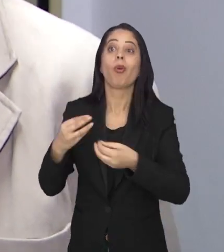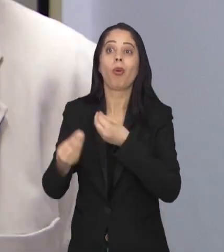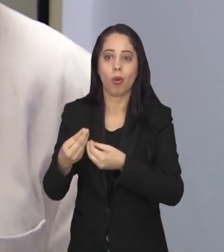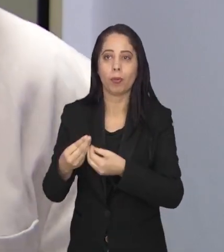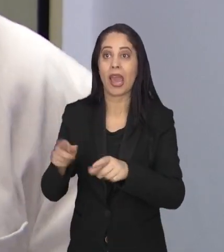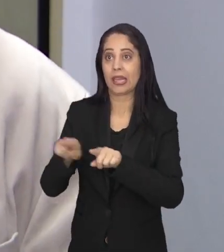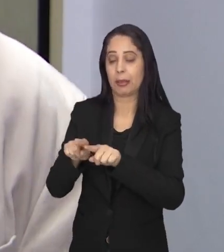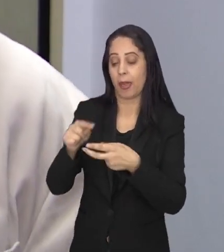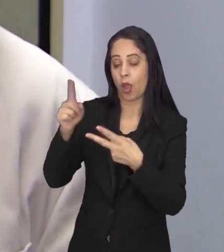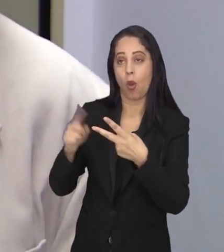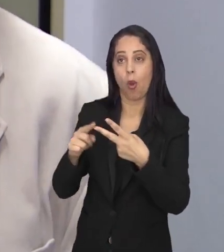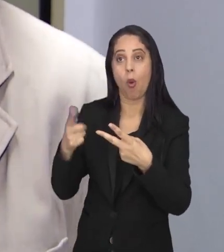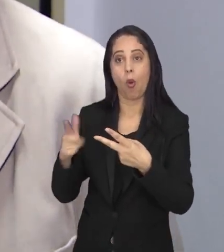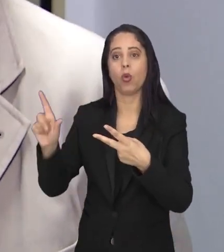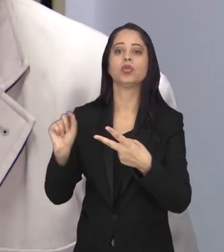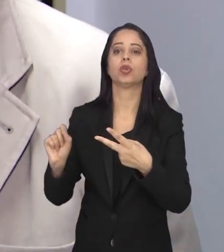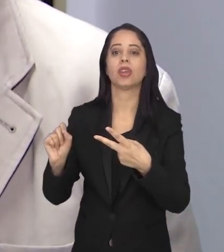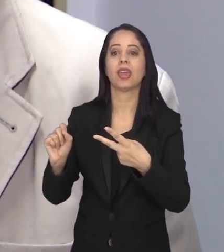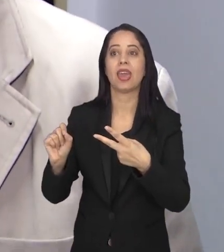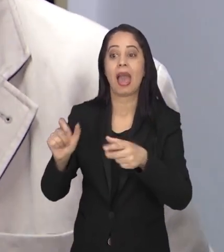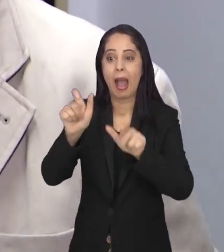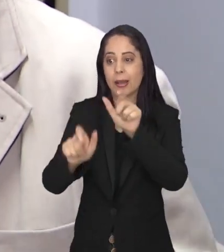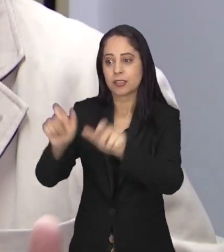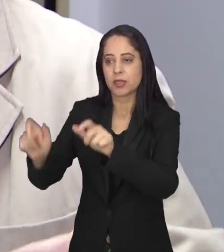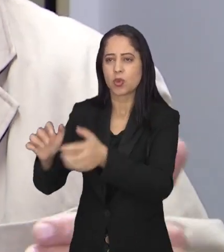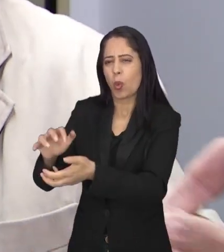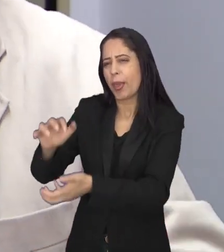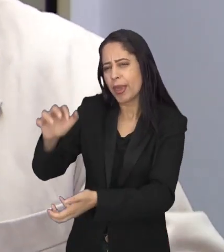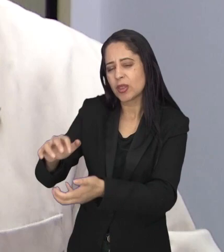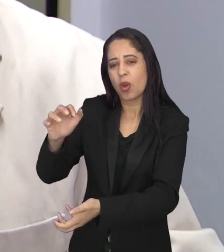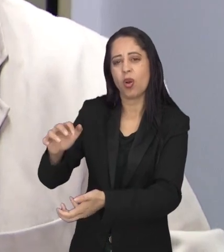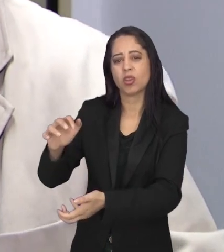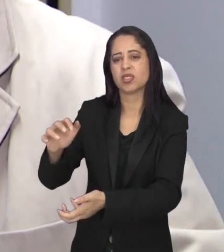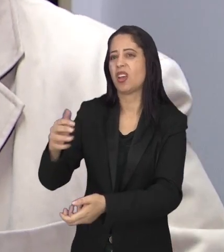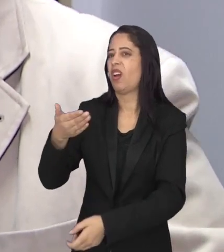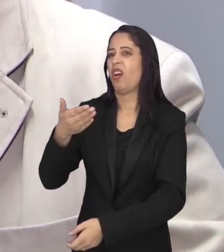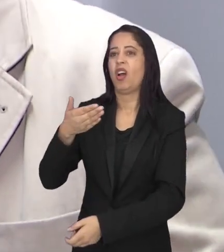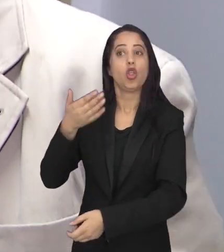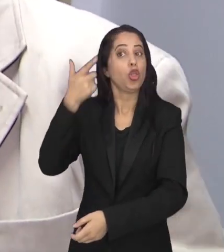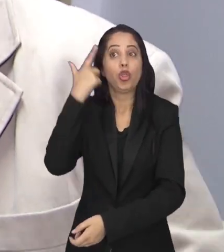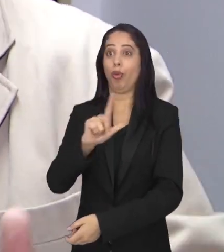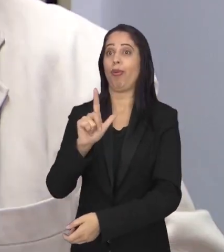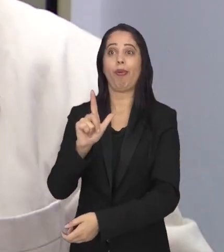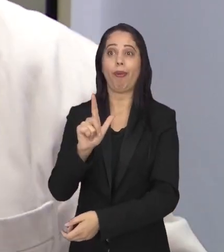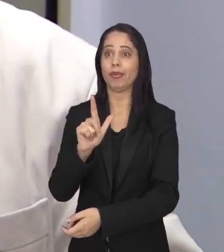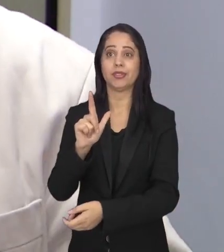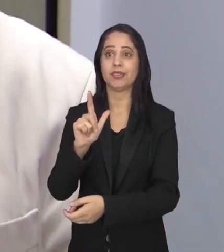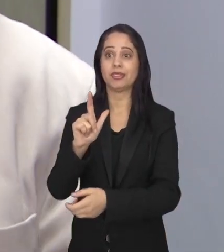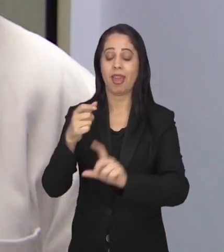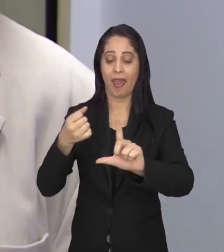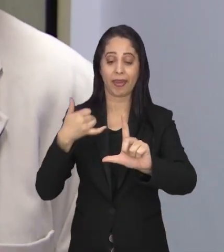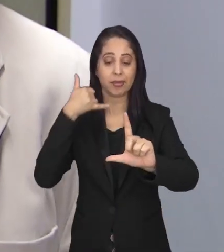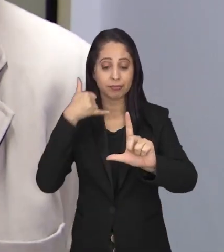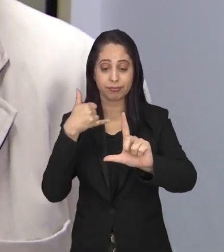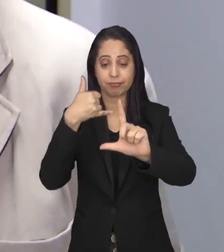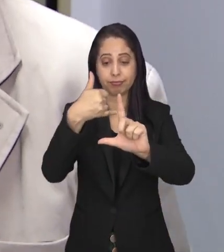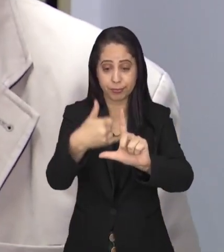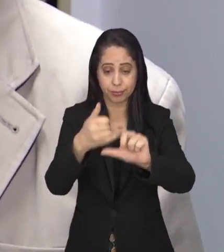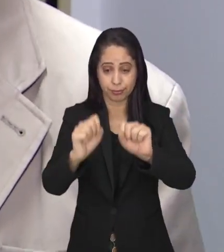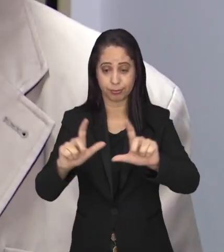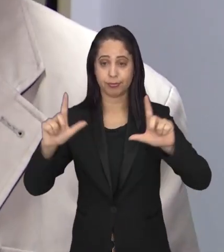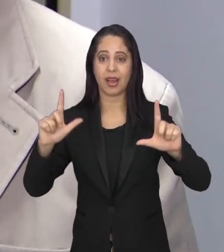de disponibilizar a internet dentro dos restaurantes, né, bares, restaurantes similares que têm o cardápio digital, porque